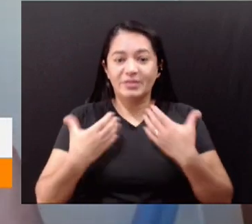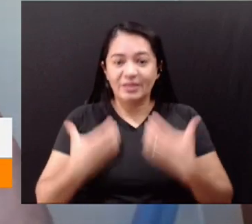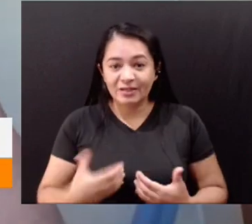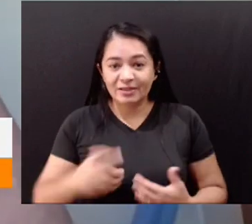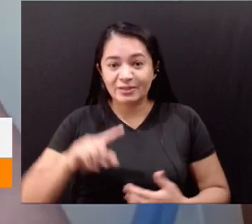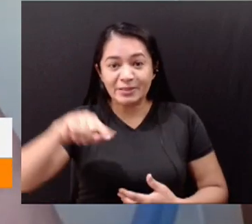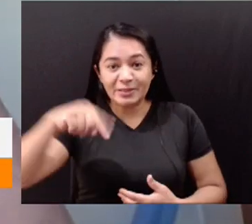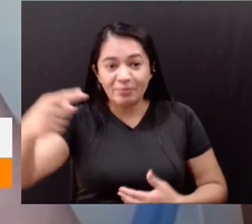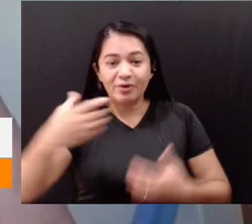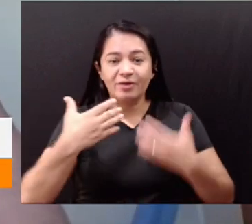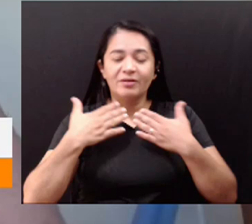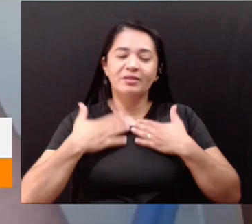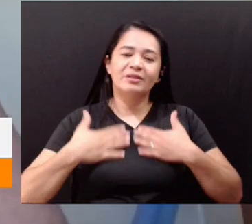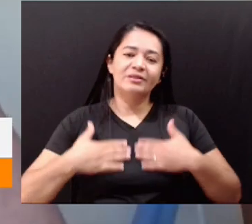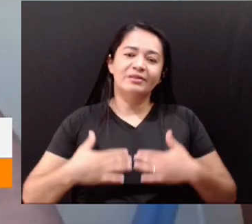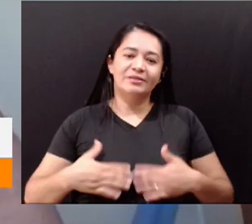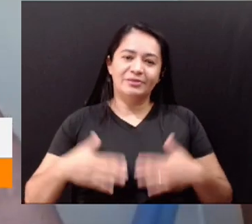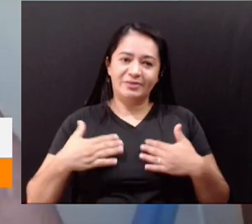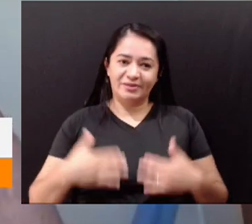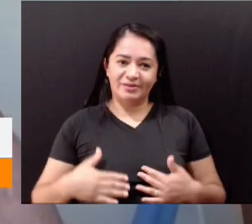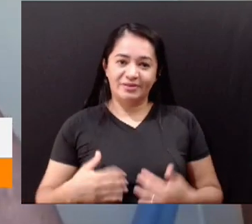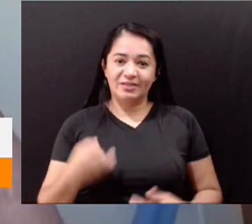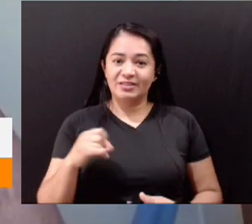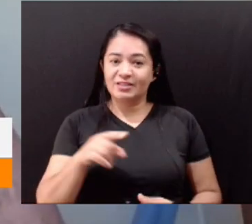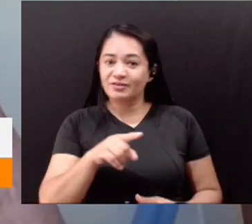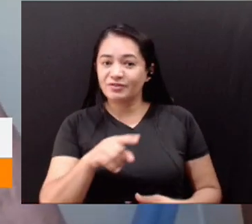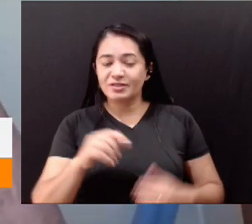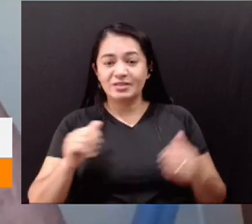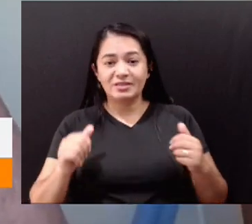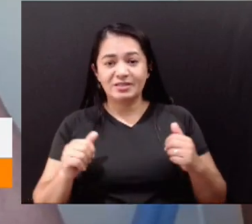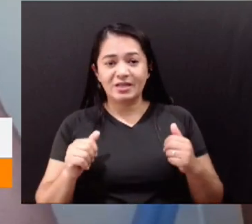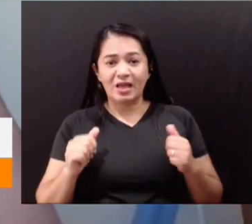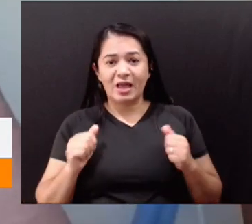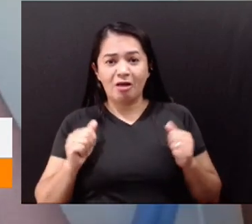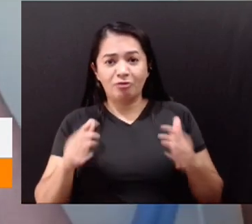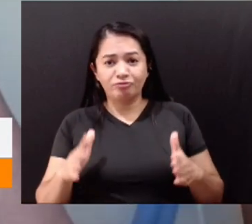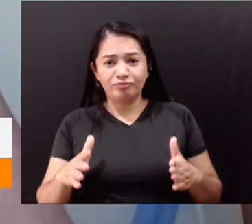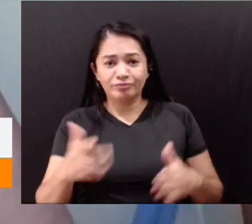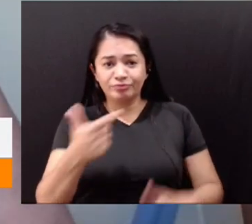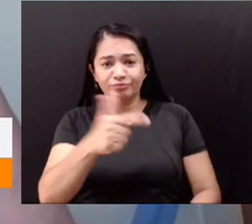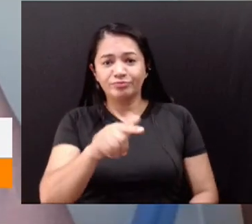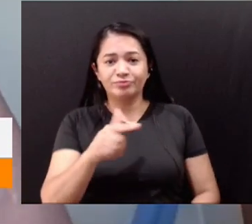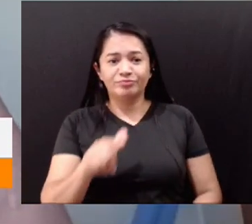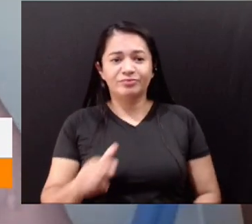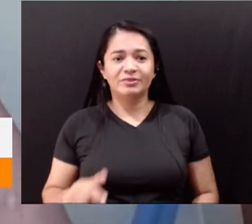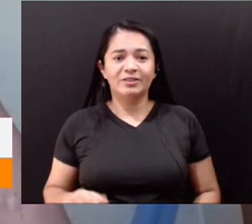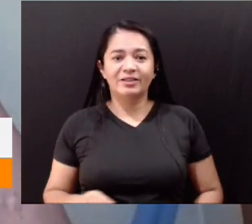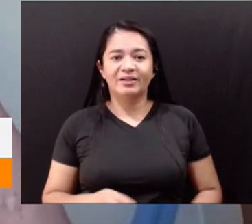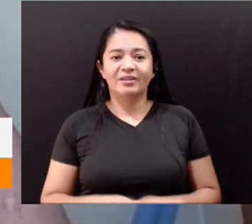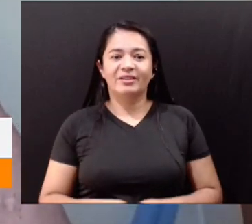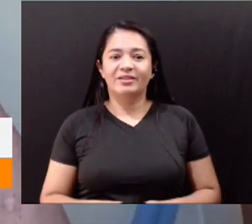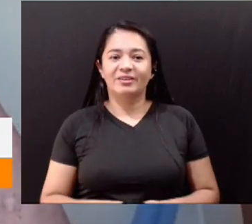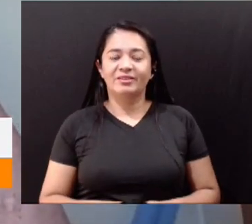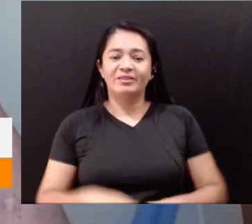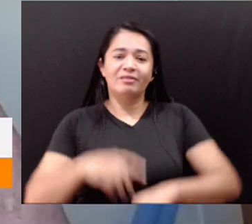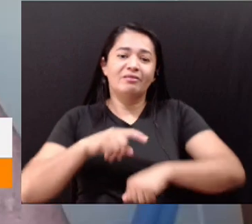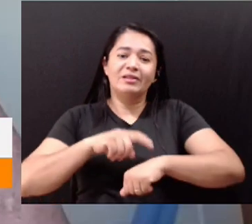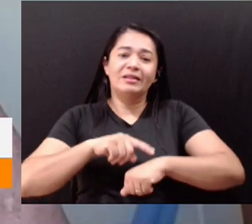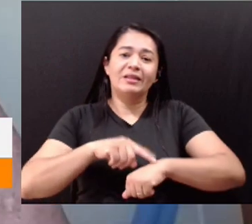Então, se você não tem atividades, você sobra tempo.